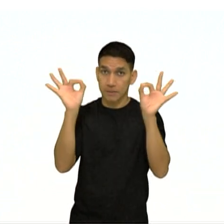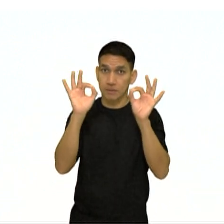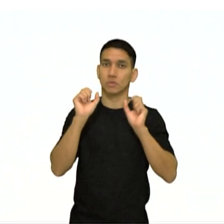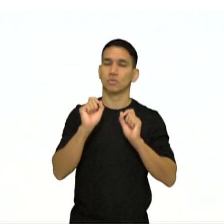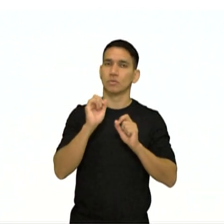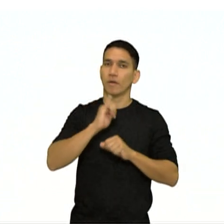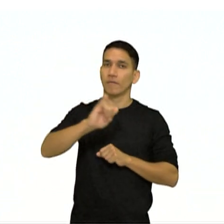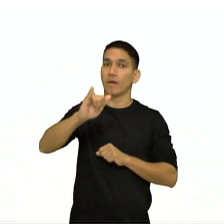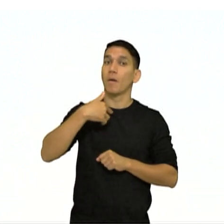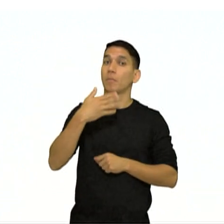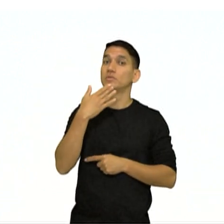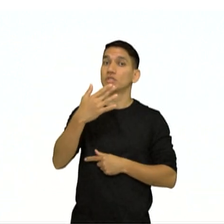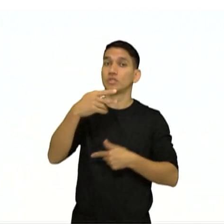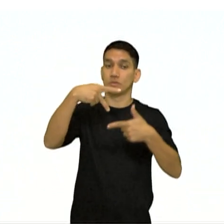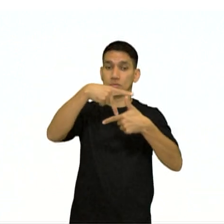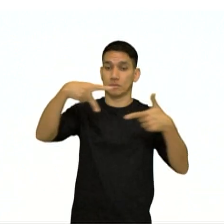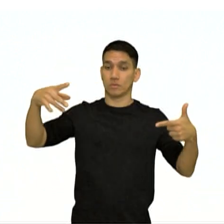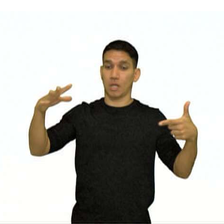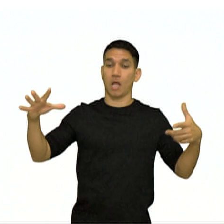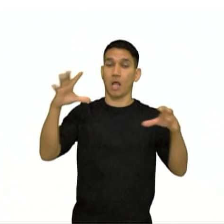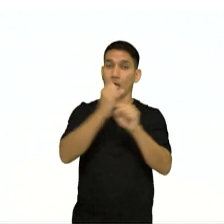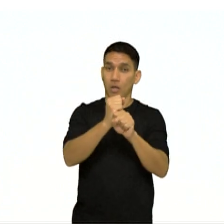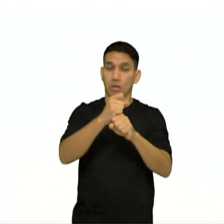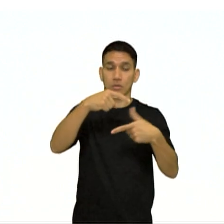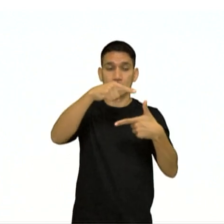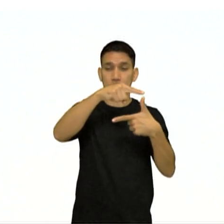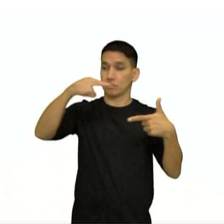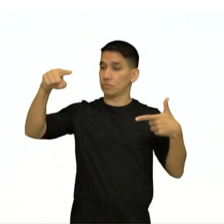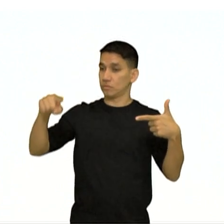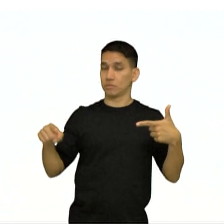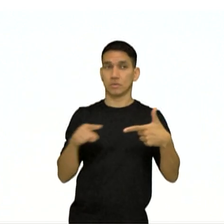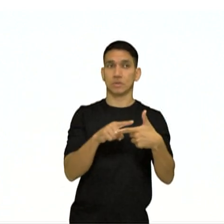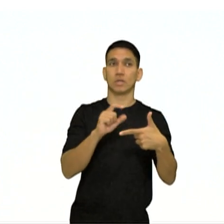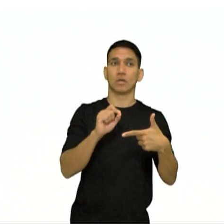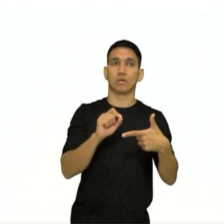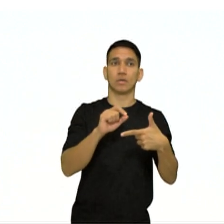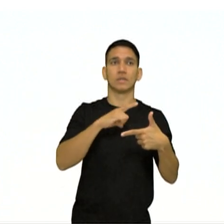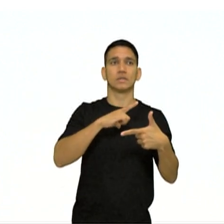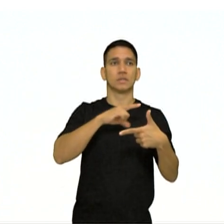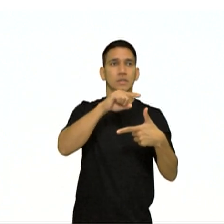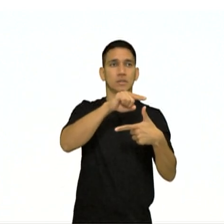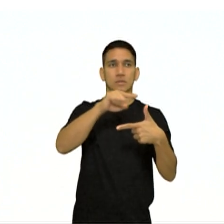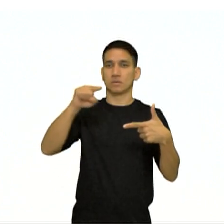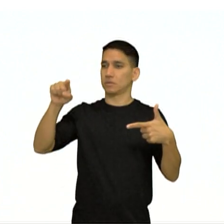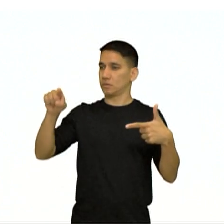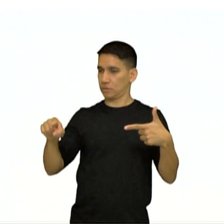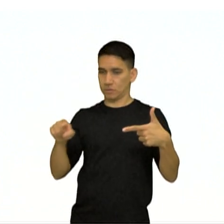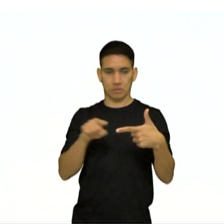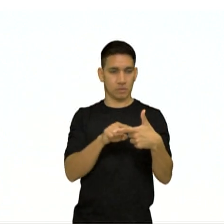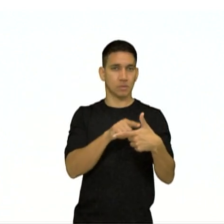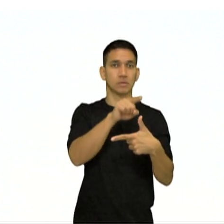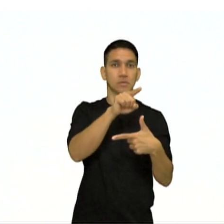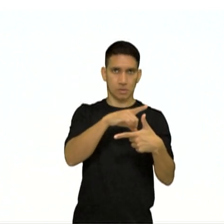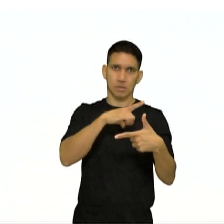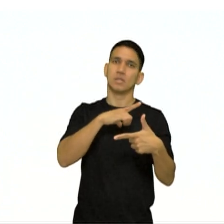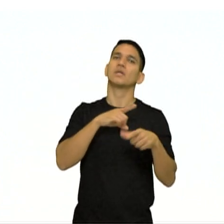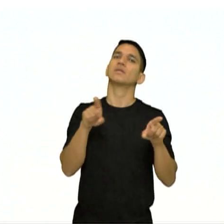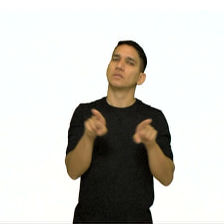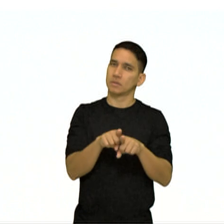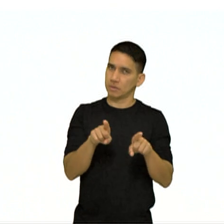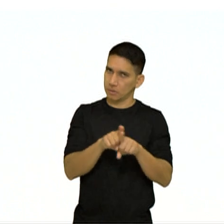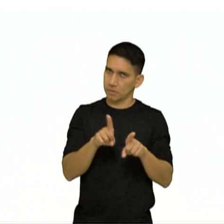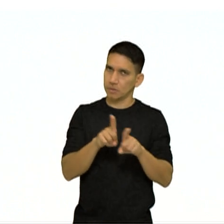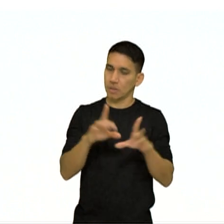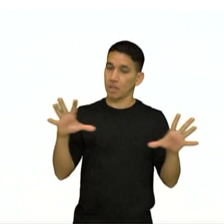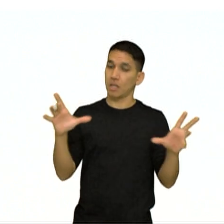figura eu quero o perímetro dela então você tem que lembrar que esse lado a tem uma medida esse lado tem uma medida e este lado também tem